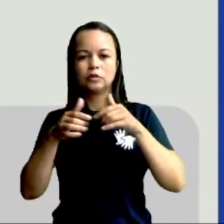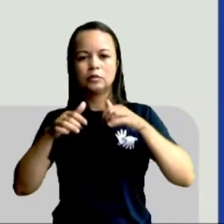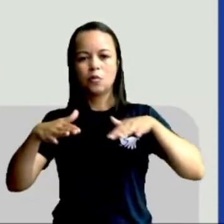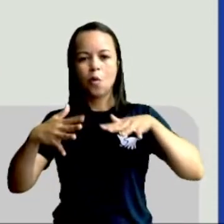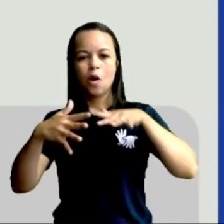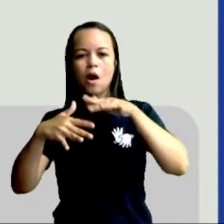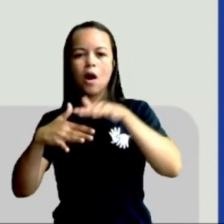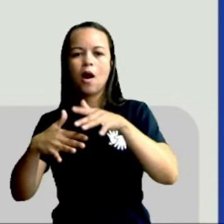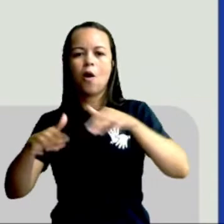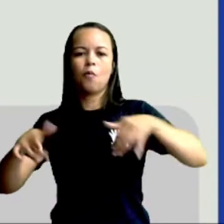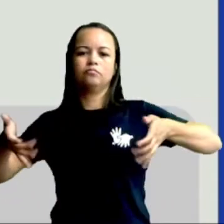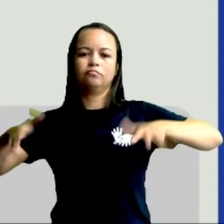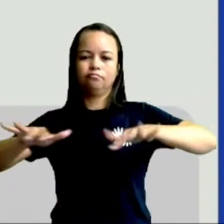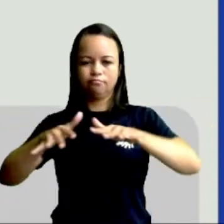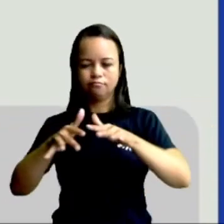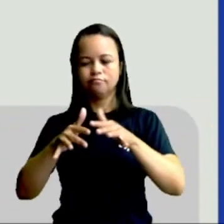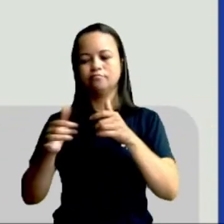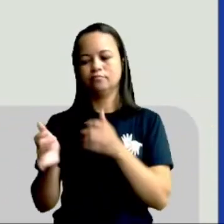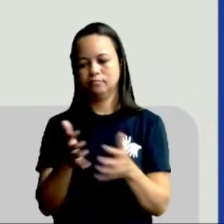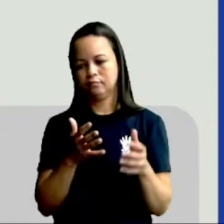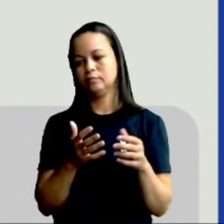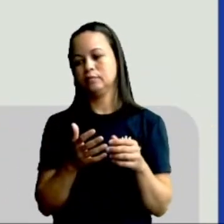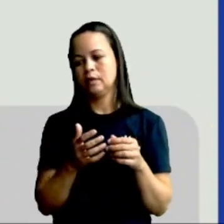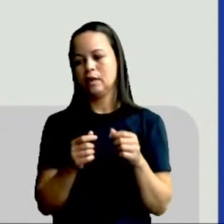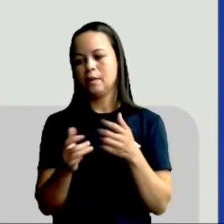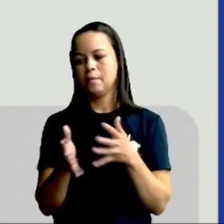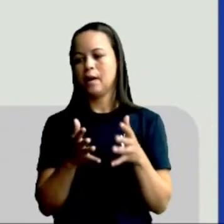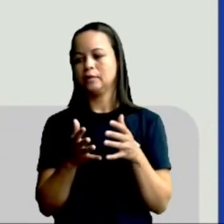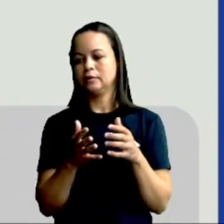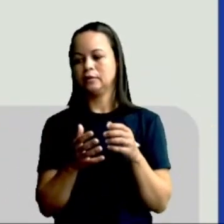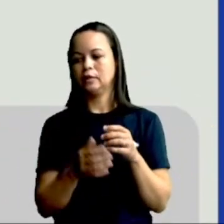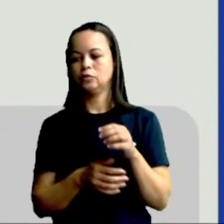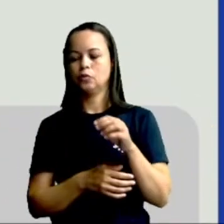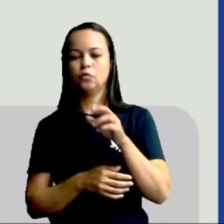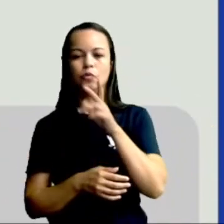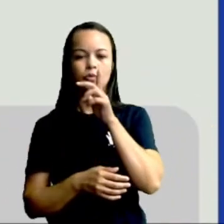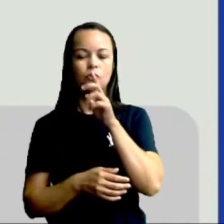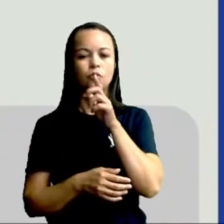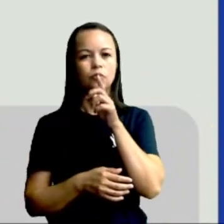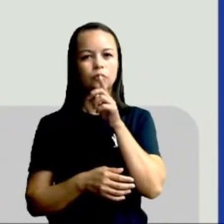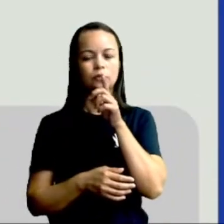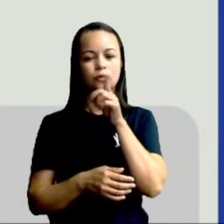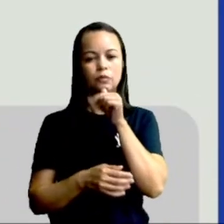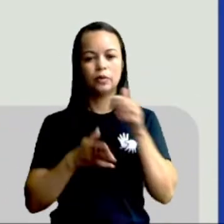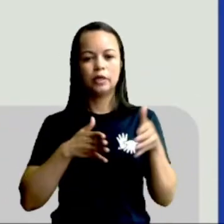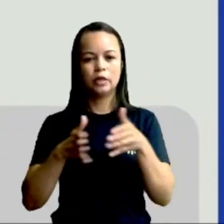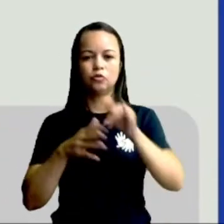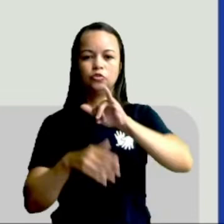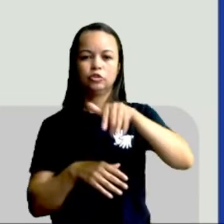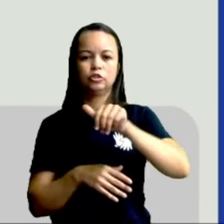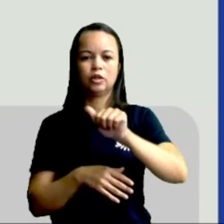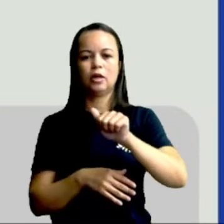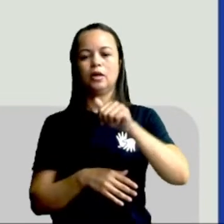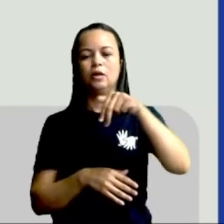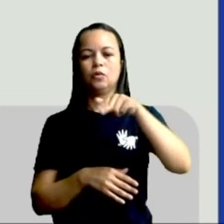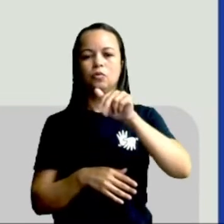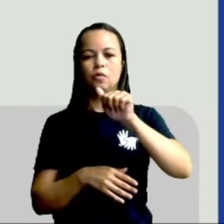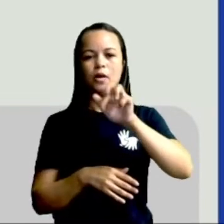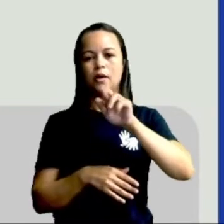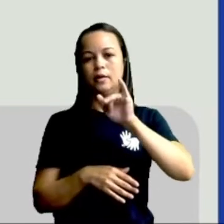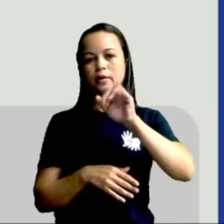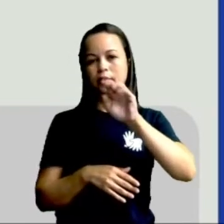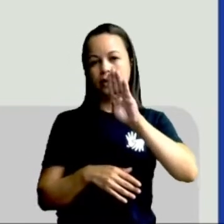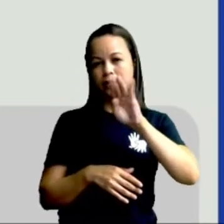do Atlântico, Nordeste Oriental, que tal o Rio Jaguaribe, Rio Piranhas, Rio